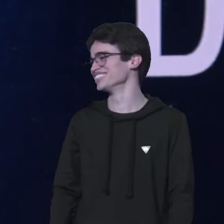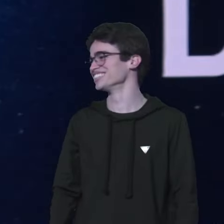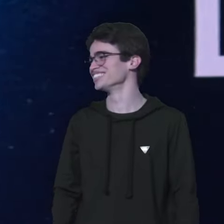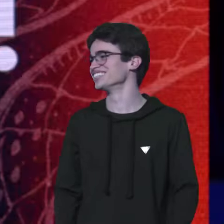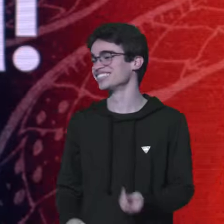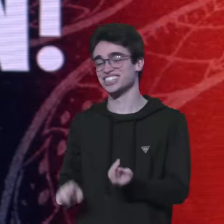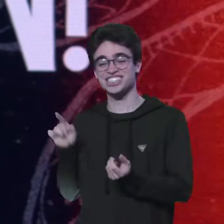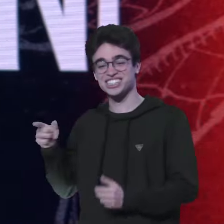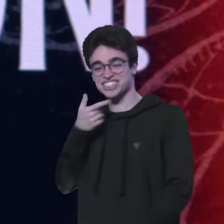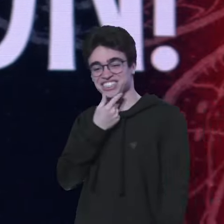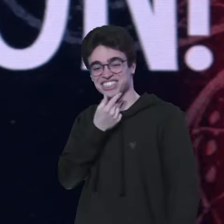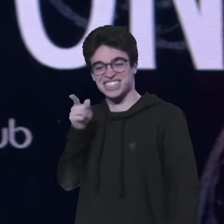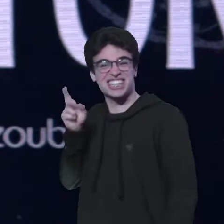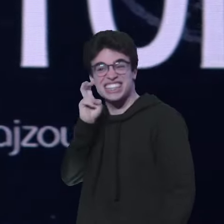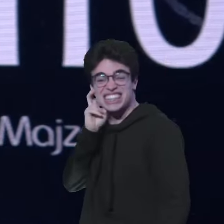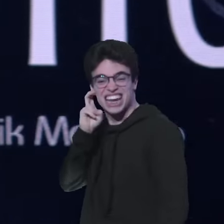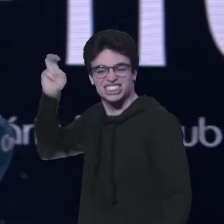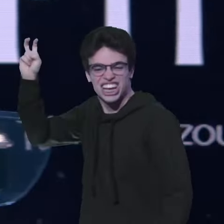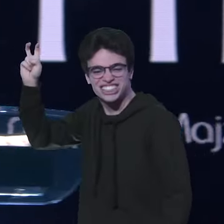O miserável é um gênio.